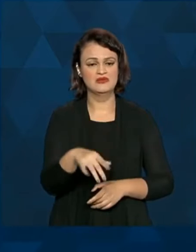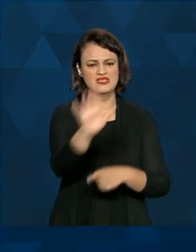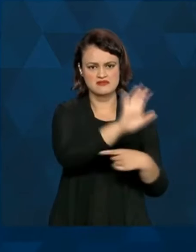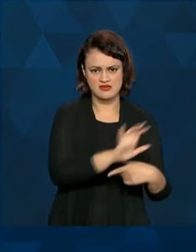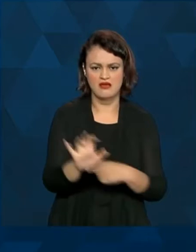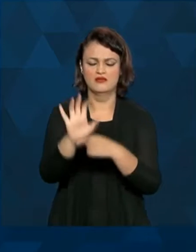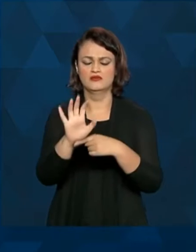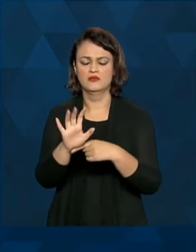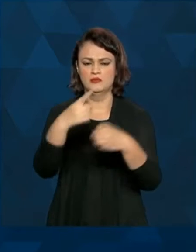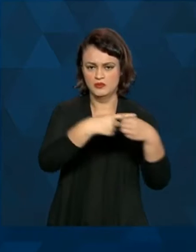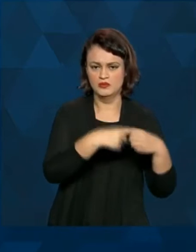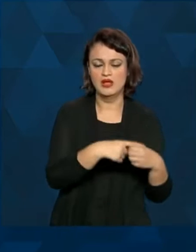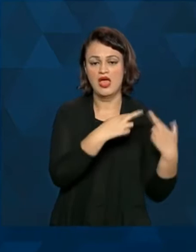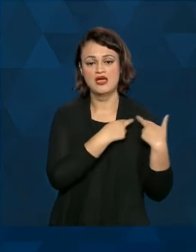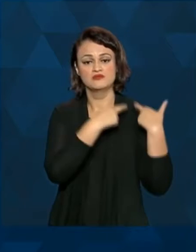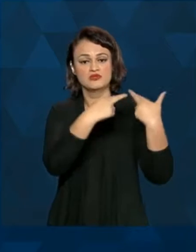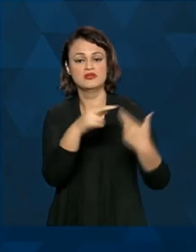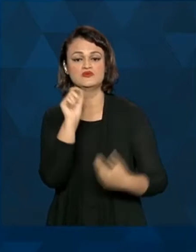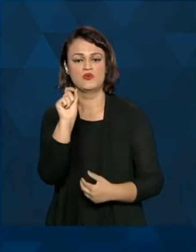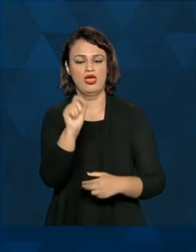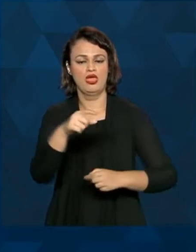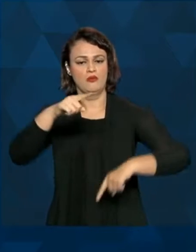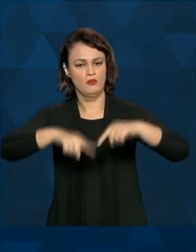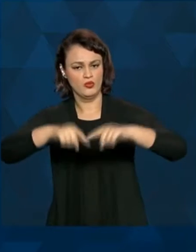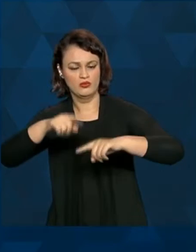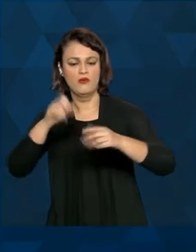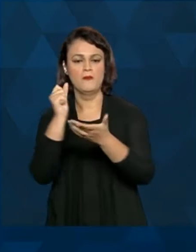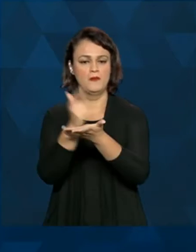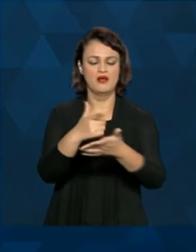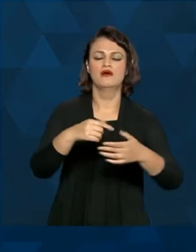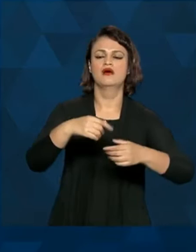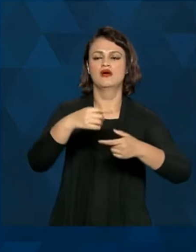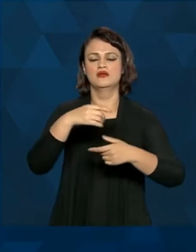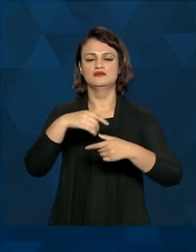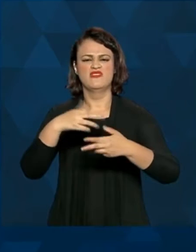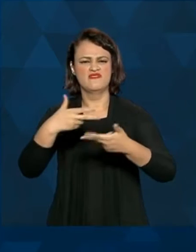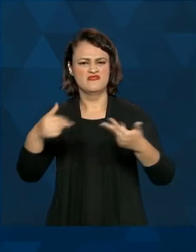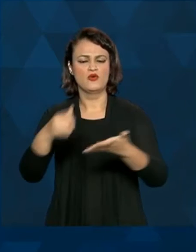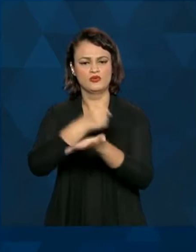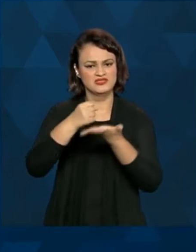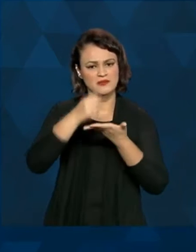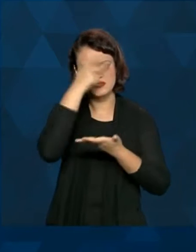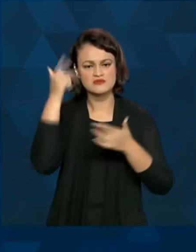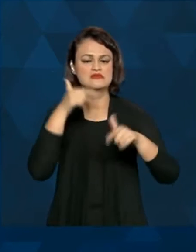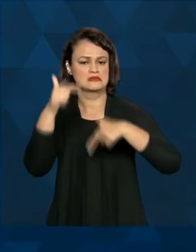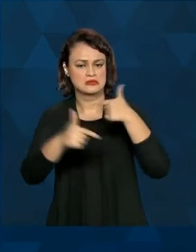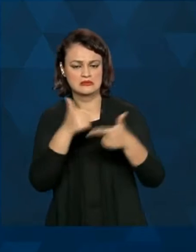a aquisição de insumos, equipamentos, medicamentos, contratação de profissionais,